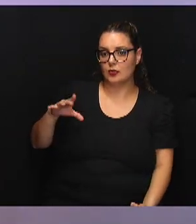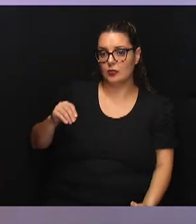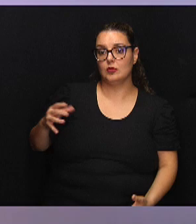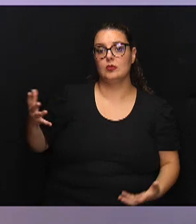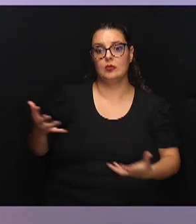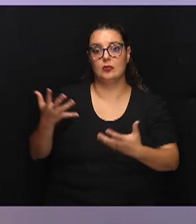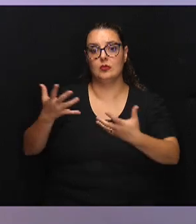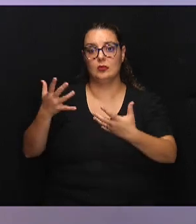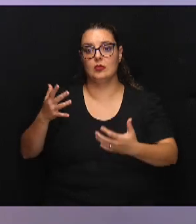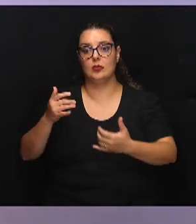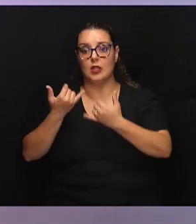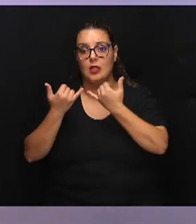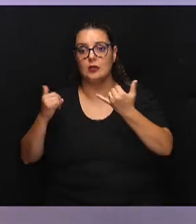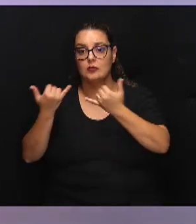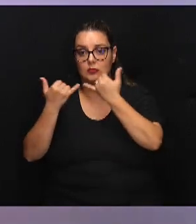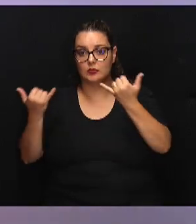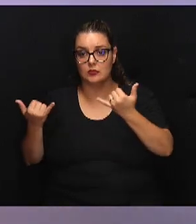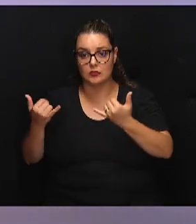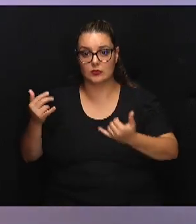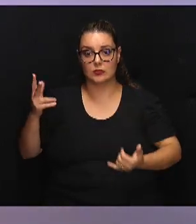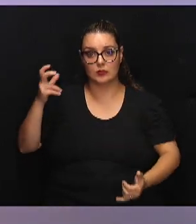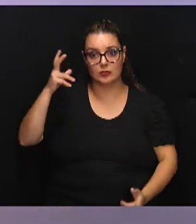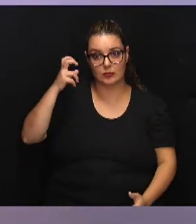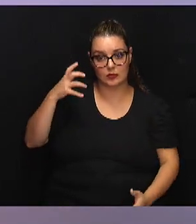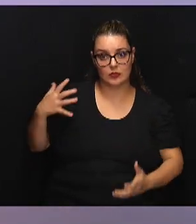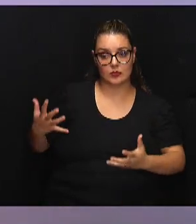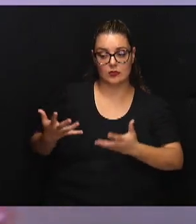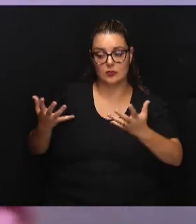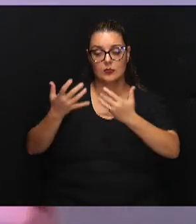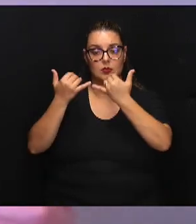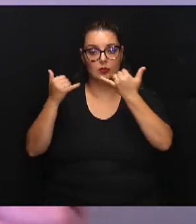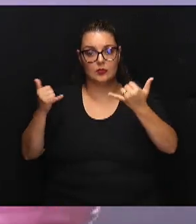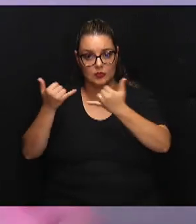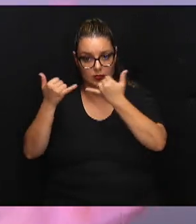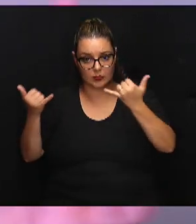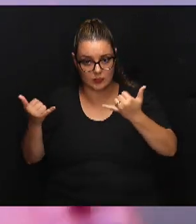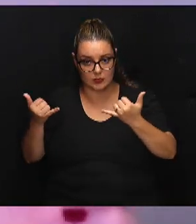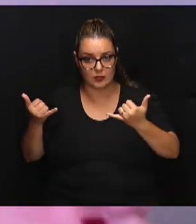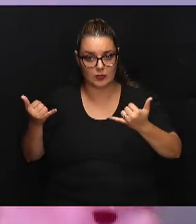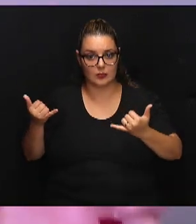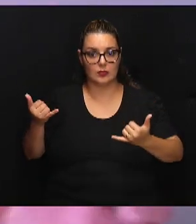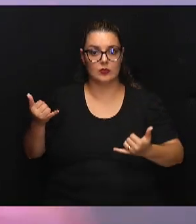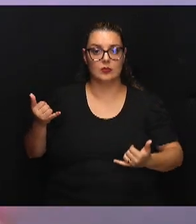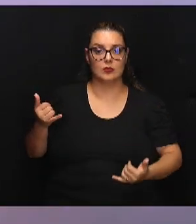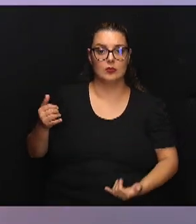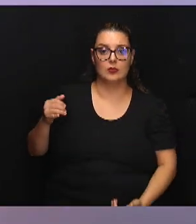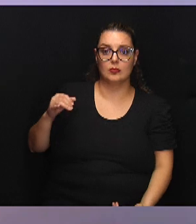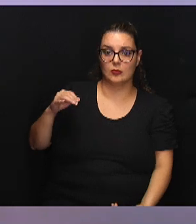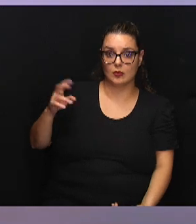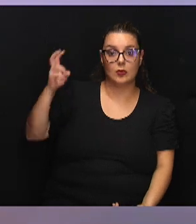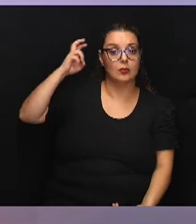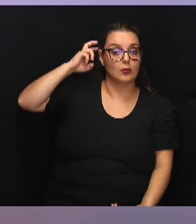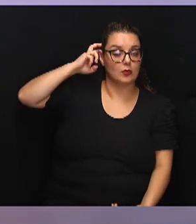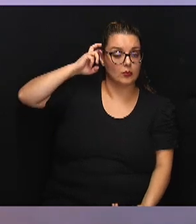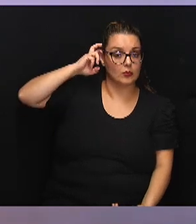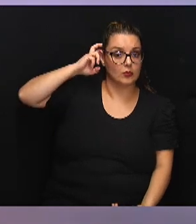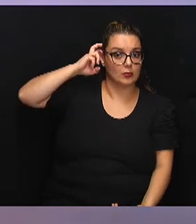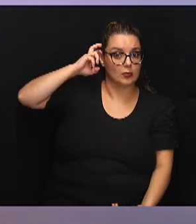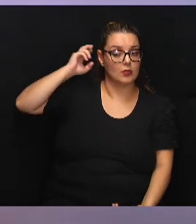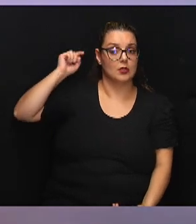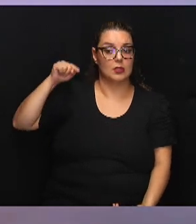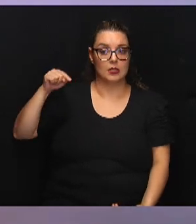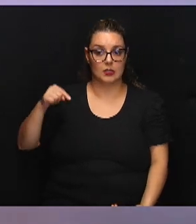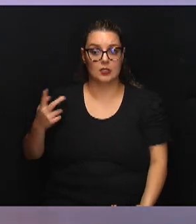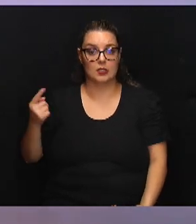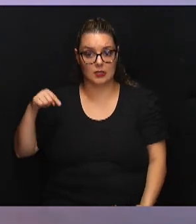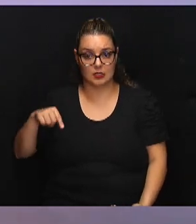estimulação elétrica. Então, eu vou ouvir por estímulo elétrico lá com o implante coclear. E ele é selecionado